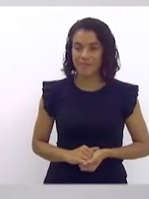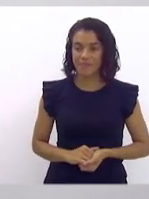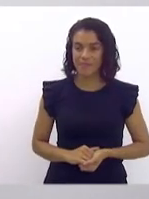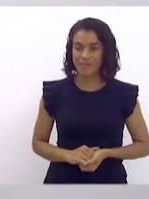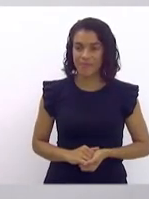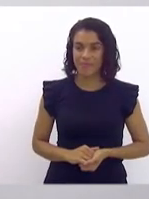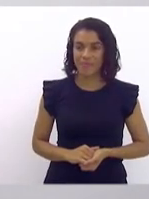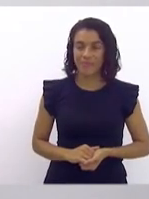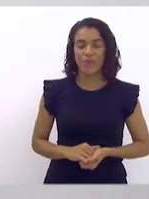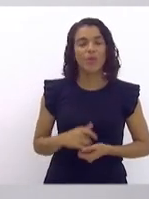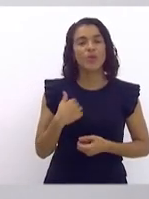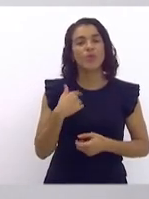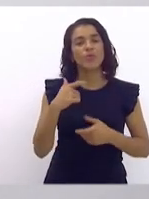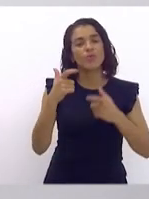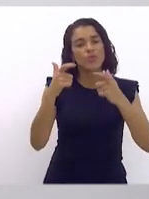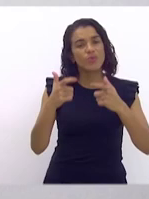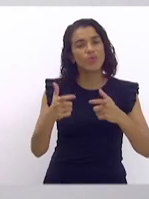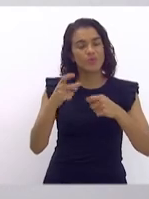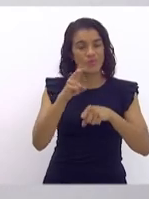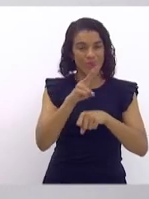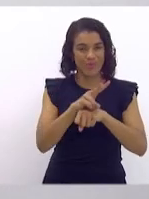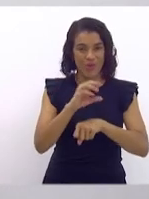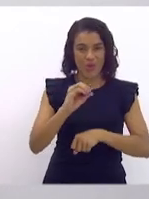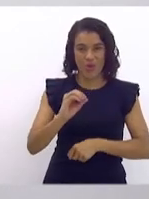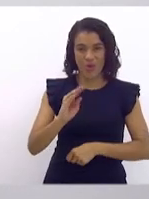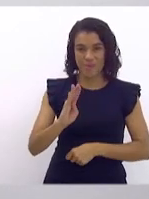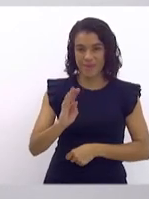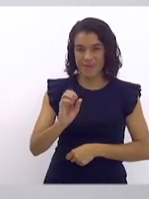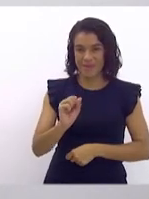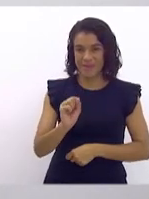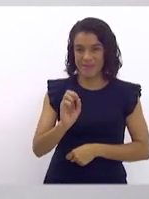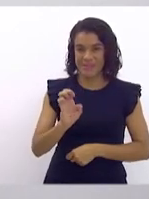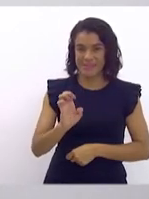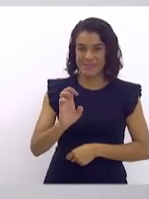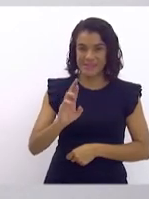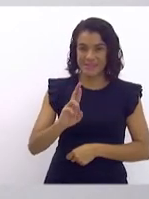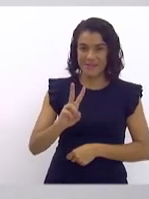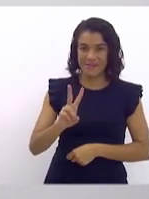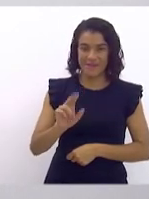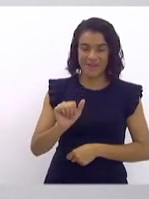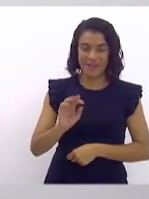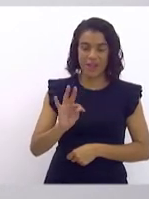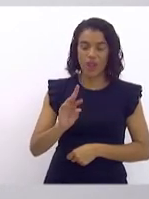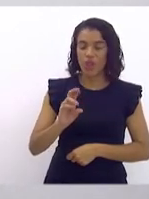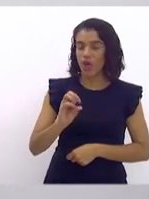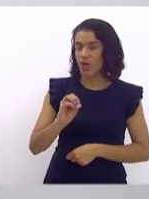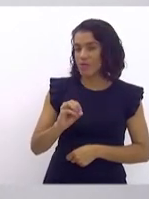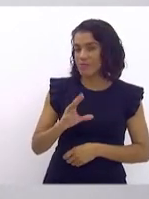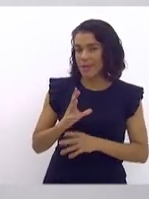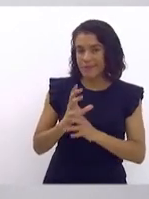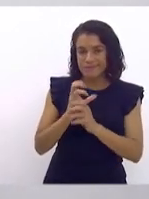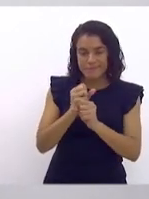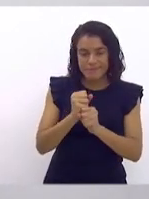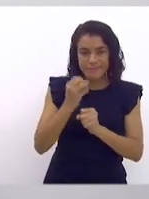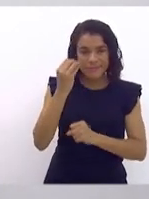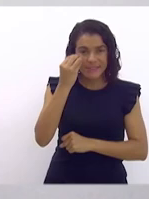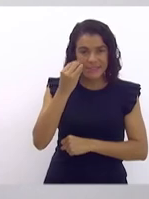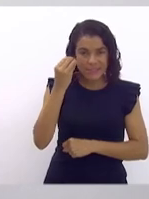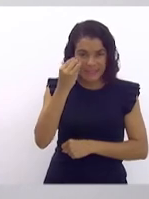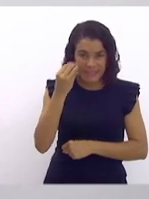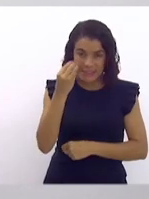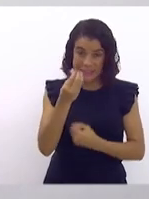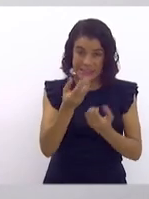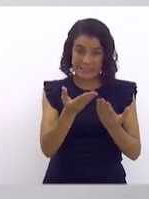No observatório, né, a experiência sobre o combate à violência contra a